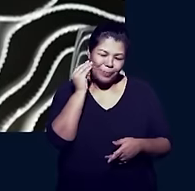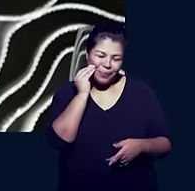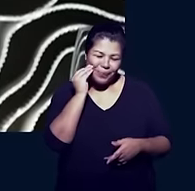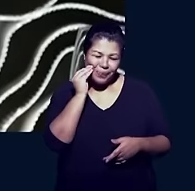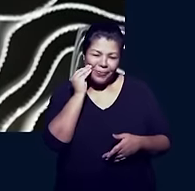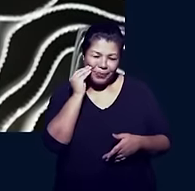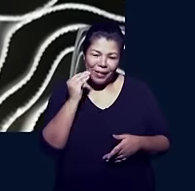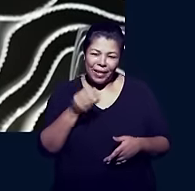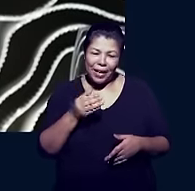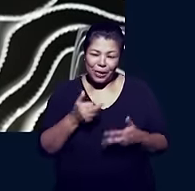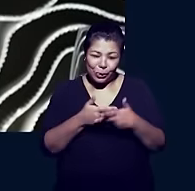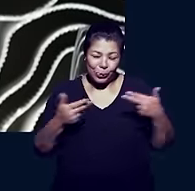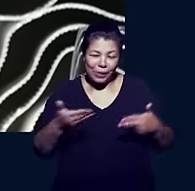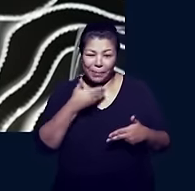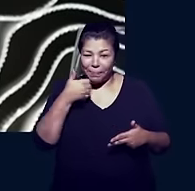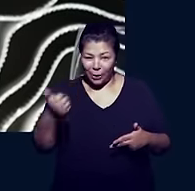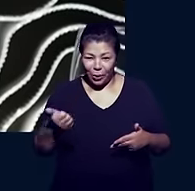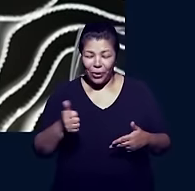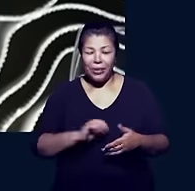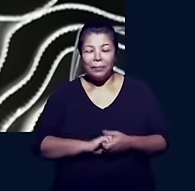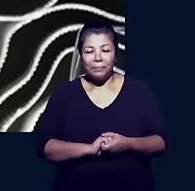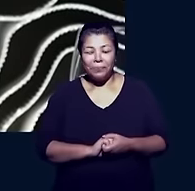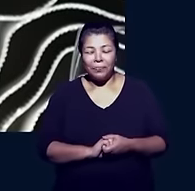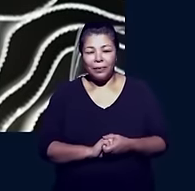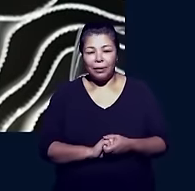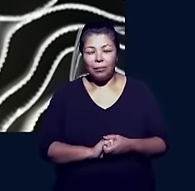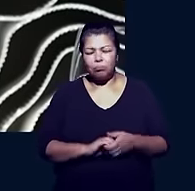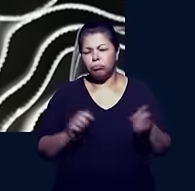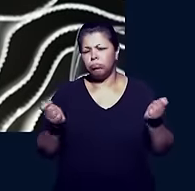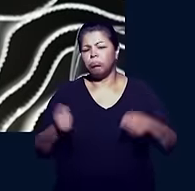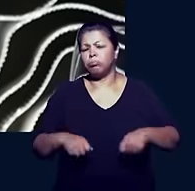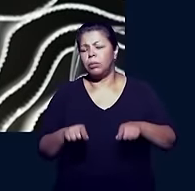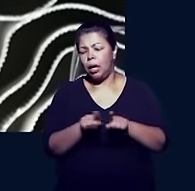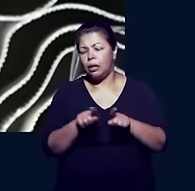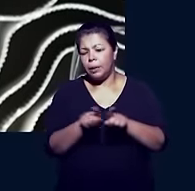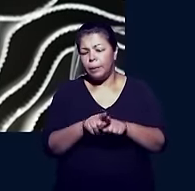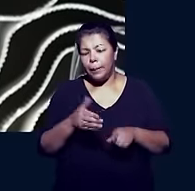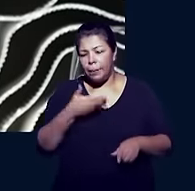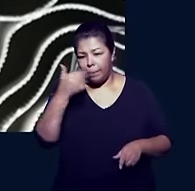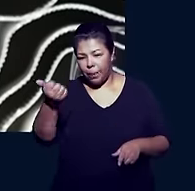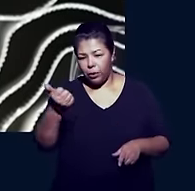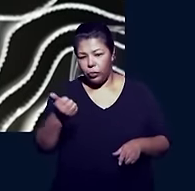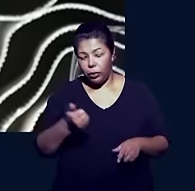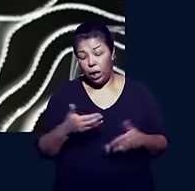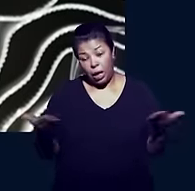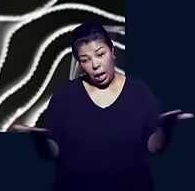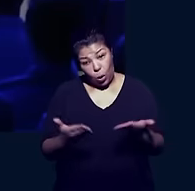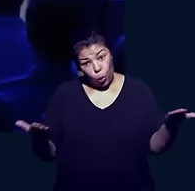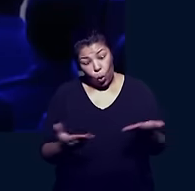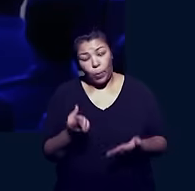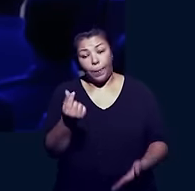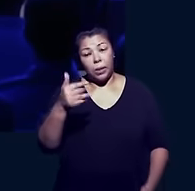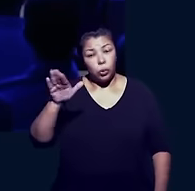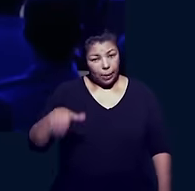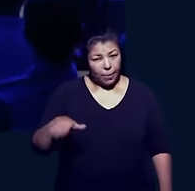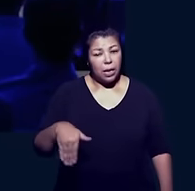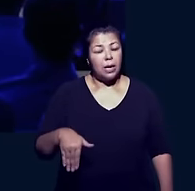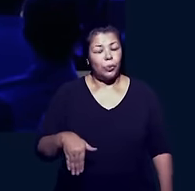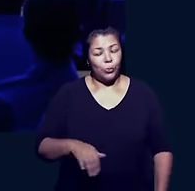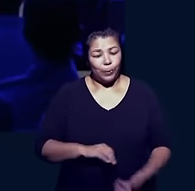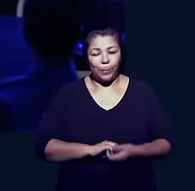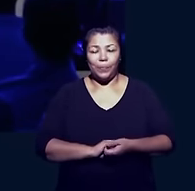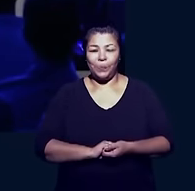também acontecendo Eu acho que que para ativos de risco É um cenário muito bom e a bolsa tá muito barata perfeito